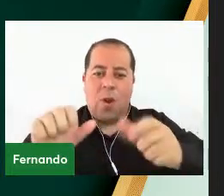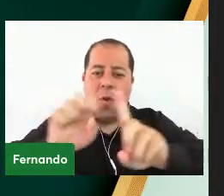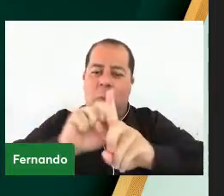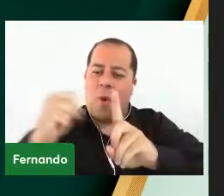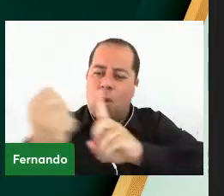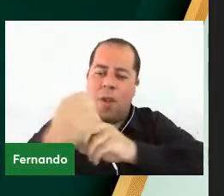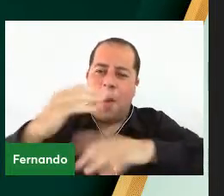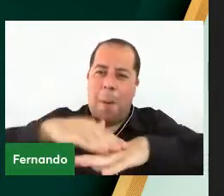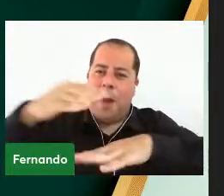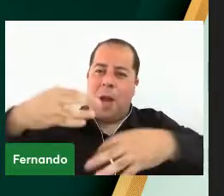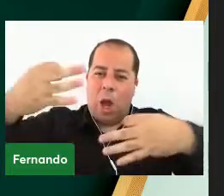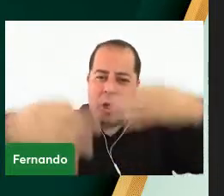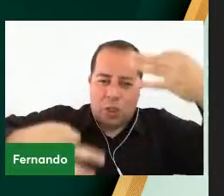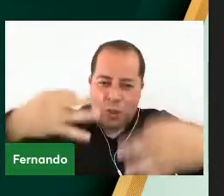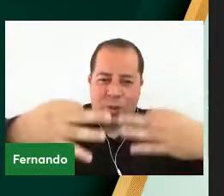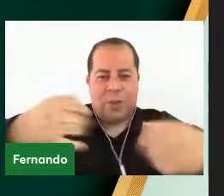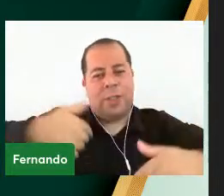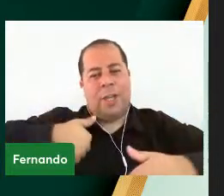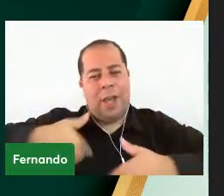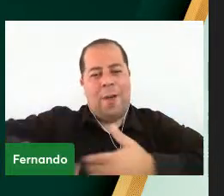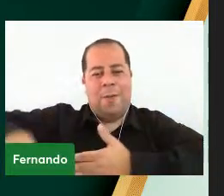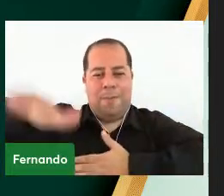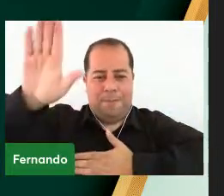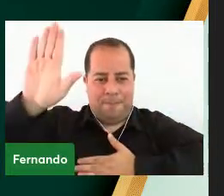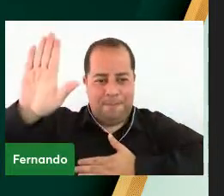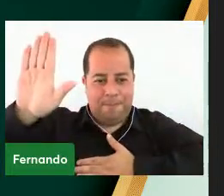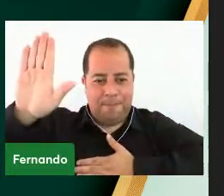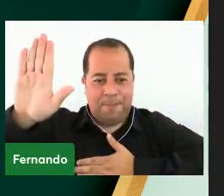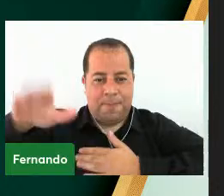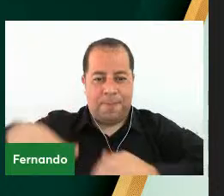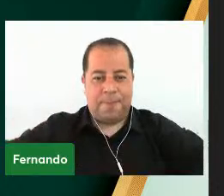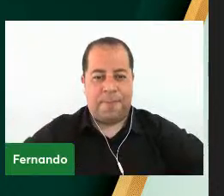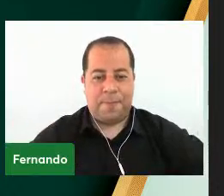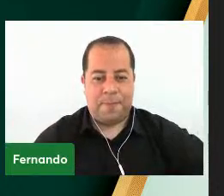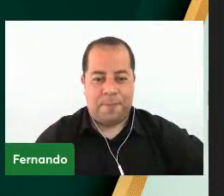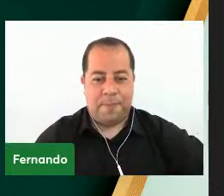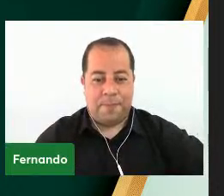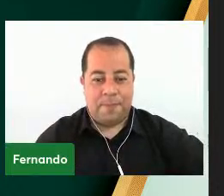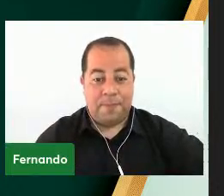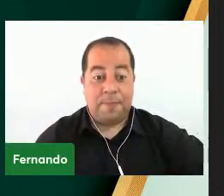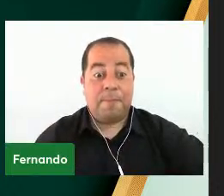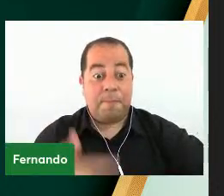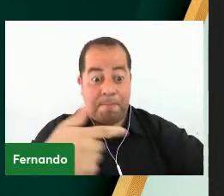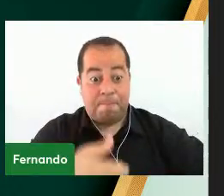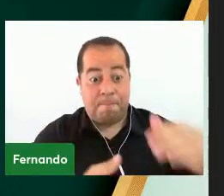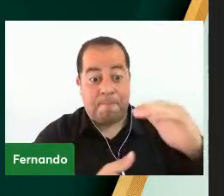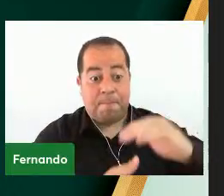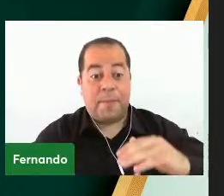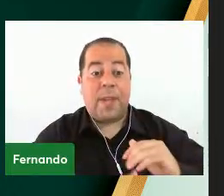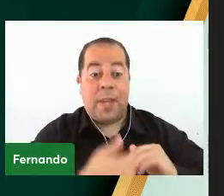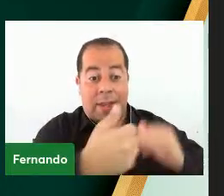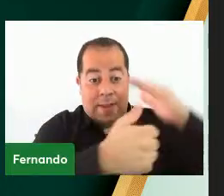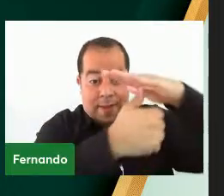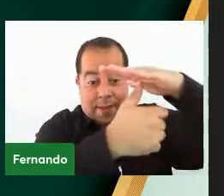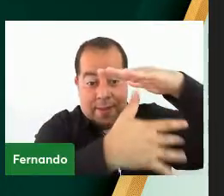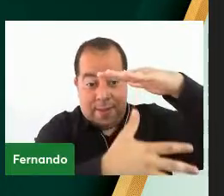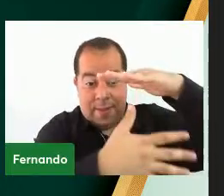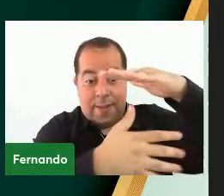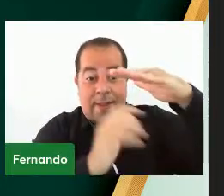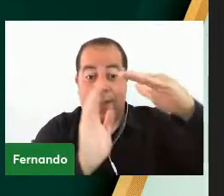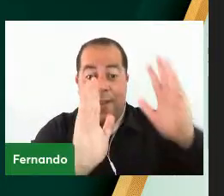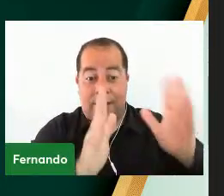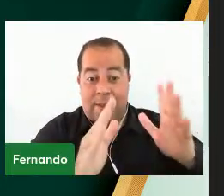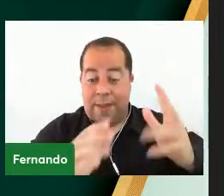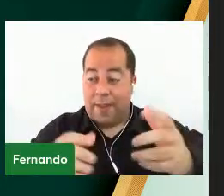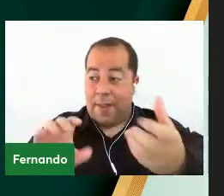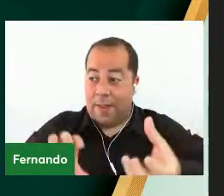mais justa. Assim, o prometo. A pró-reitora confere o grau à graduanda Lara do